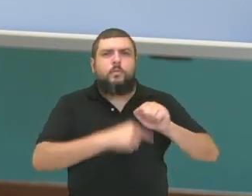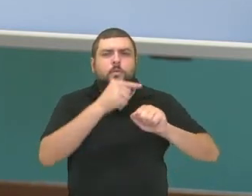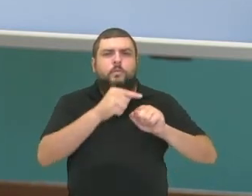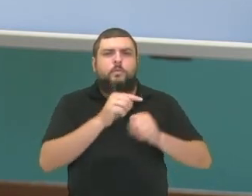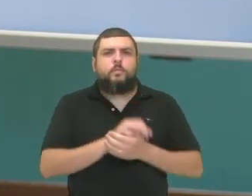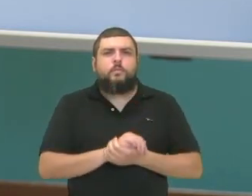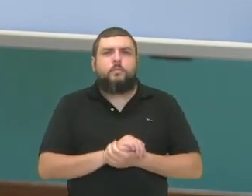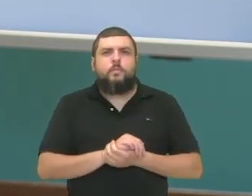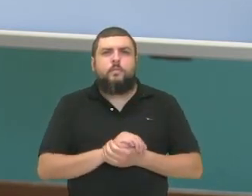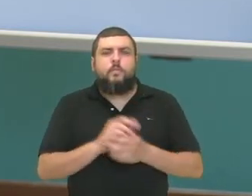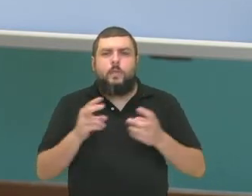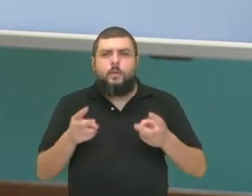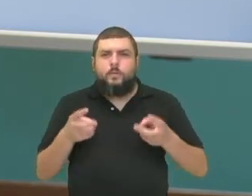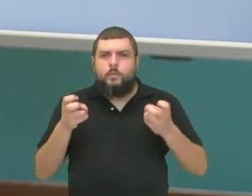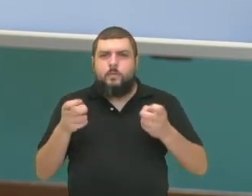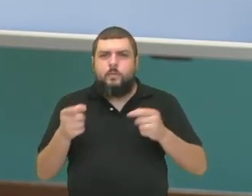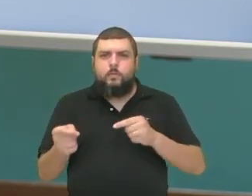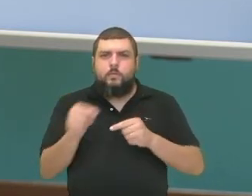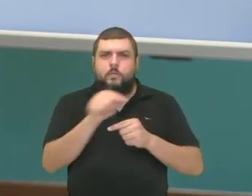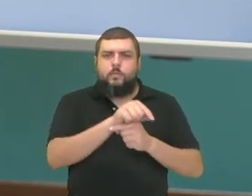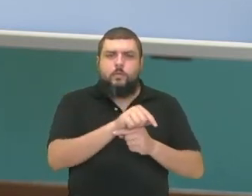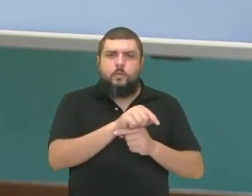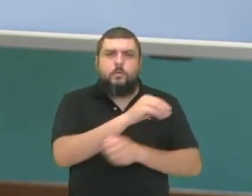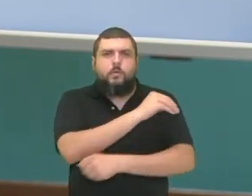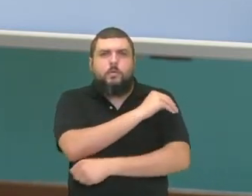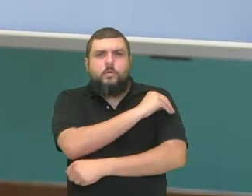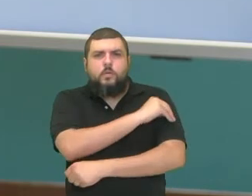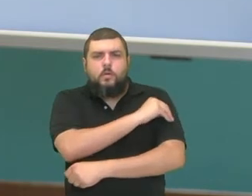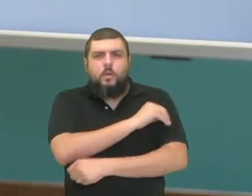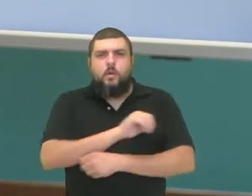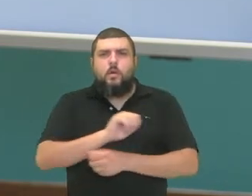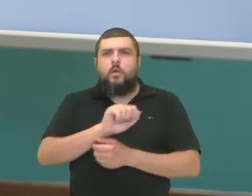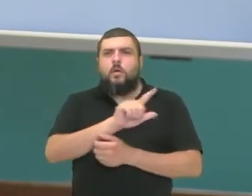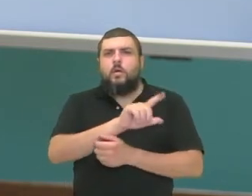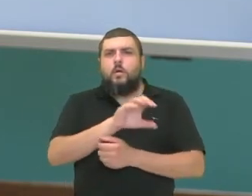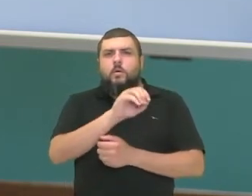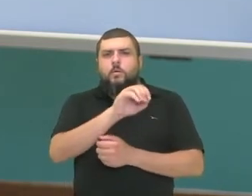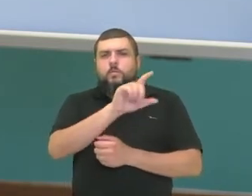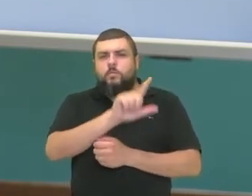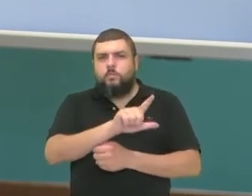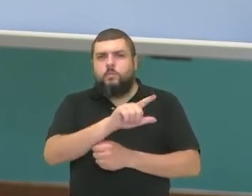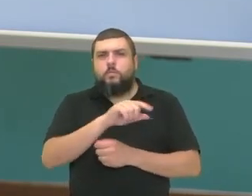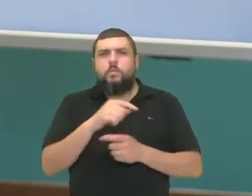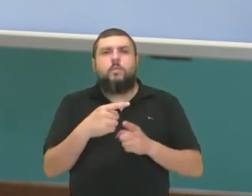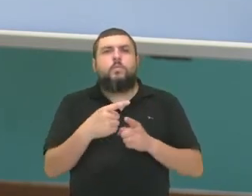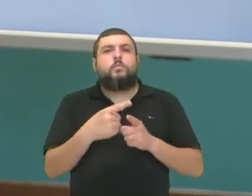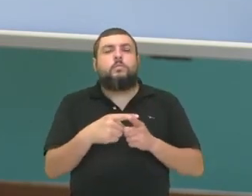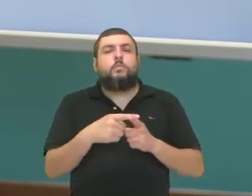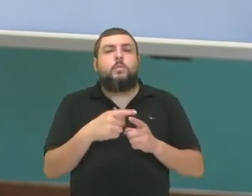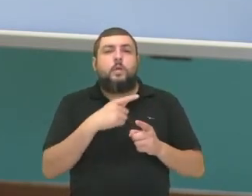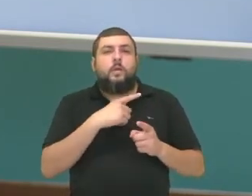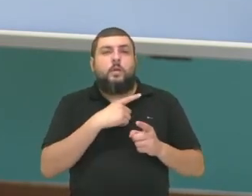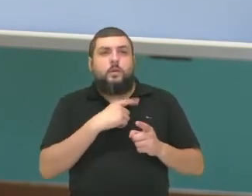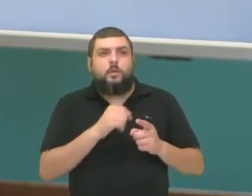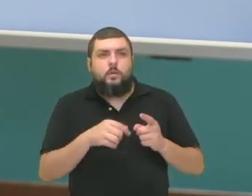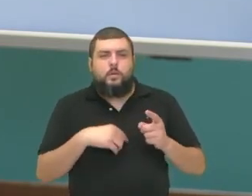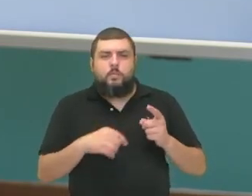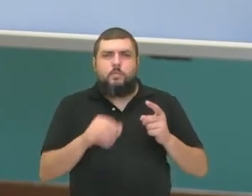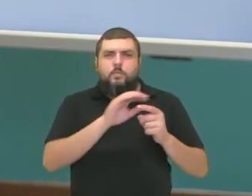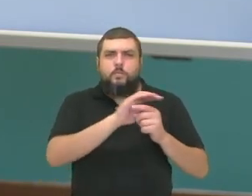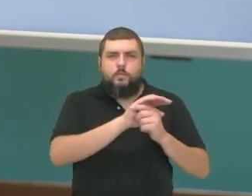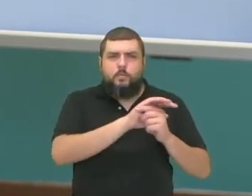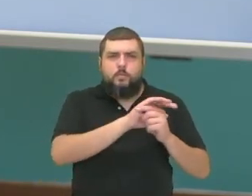um álcool. Por que um álcool, professor? É um álcool porque nós temos o OH, este